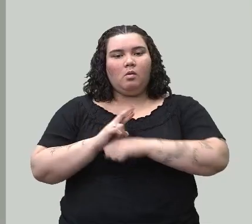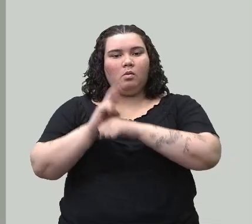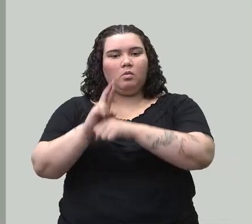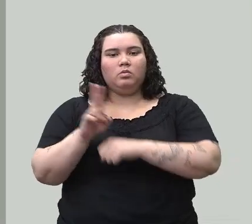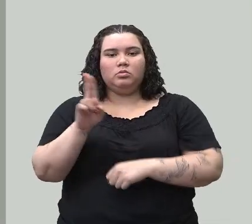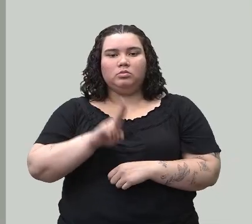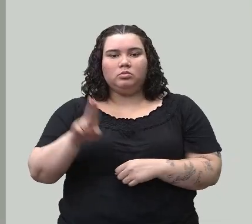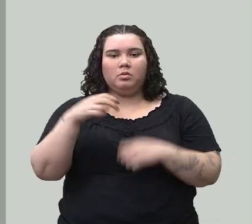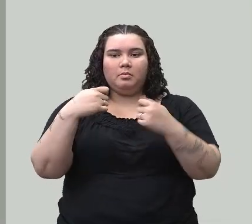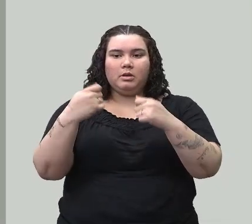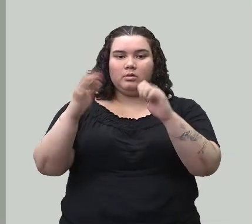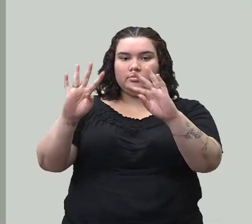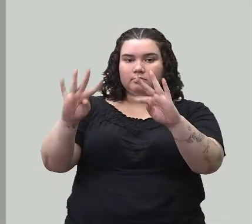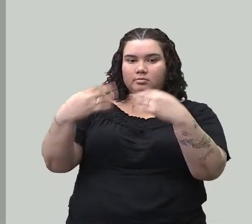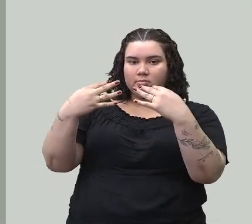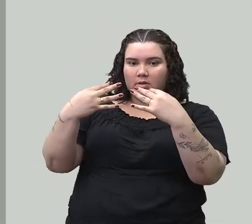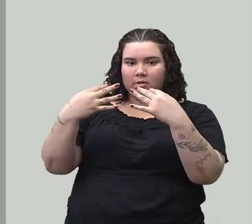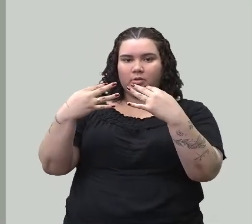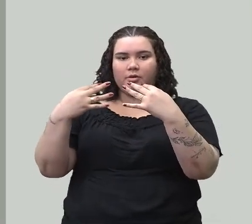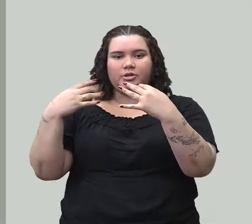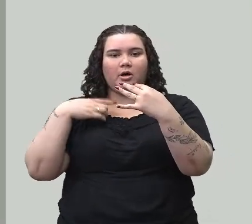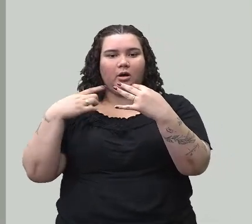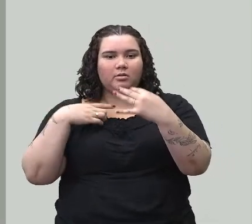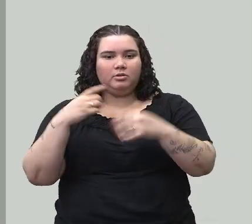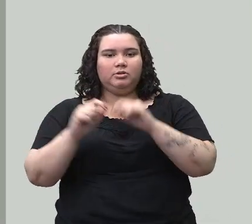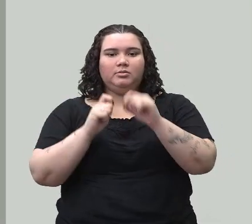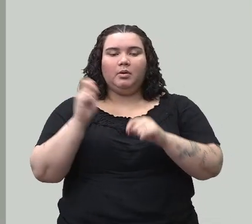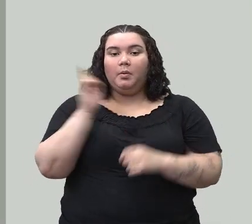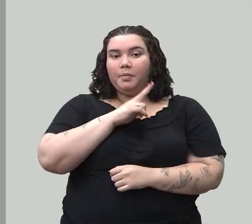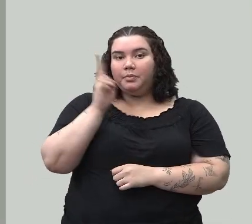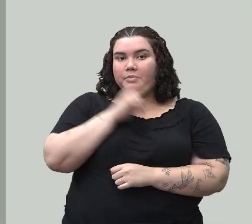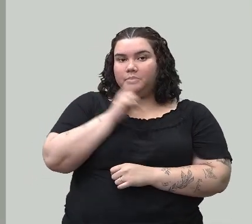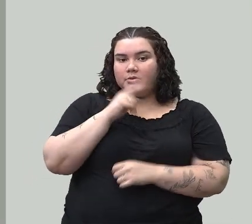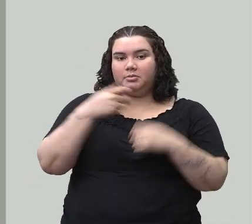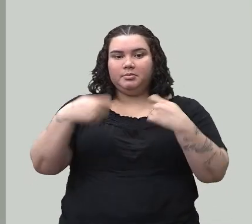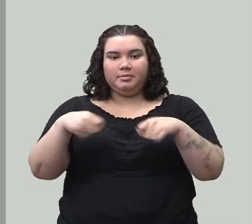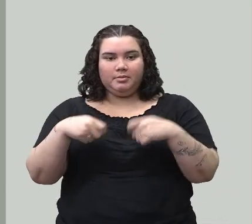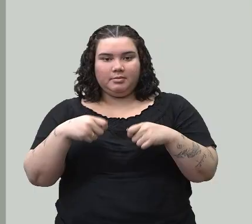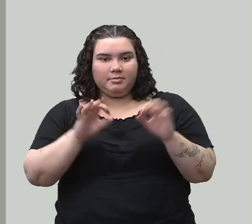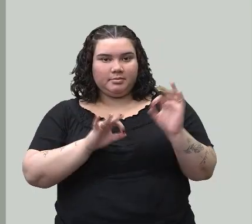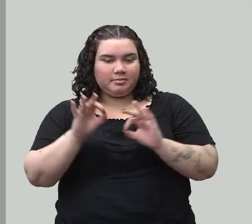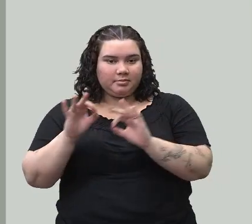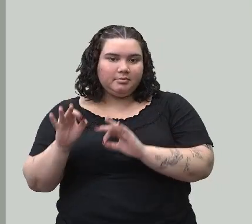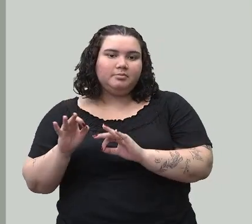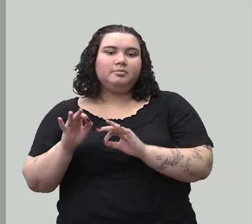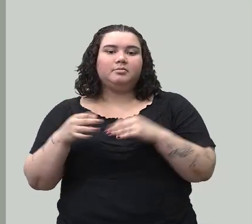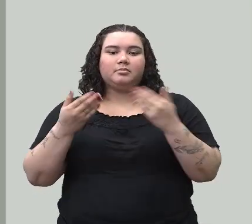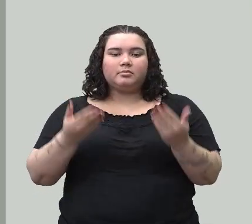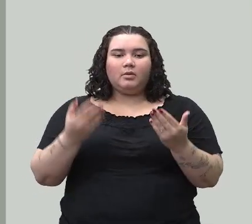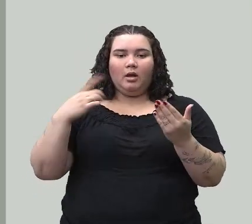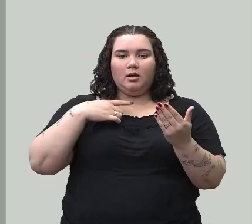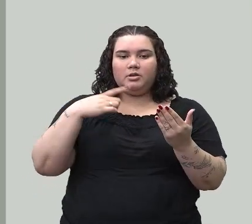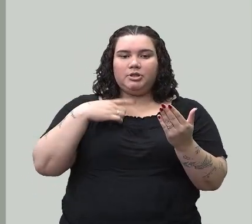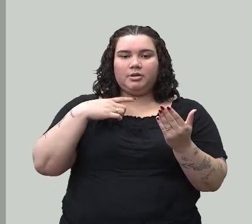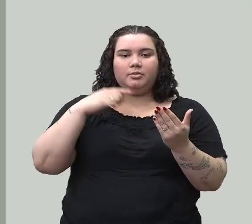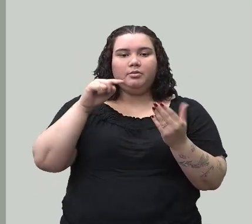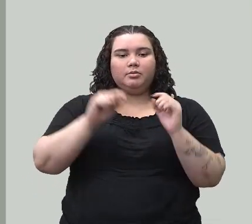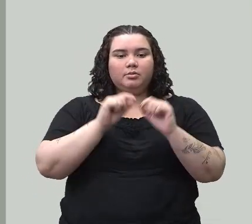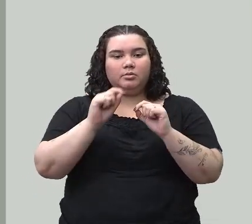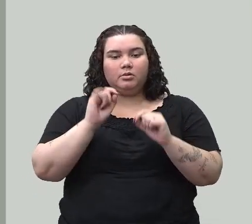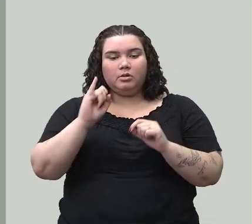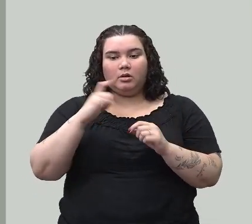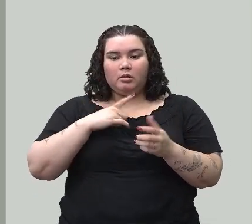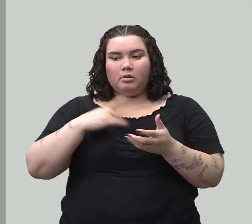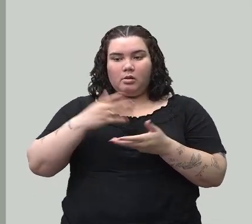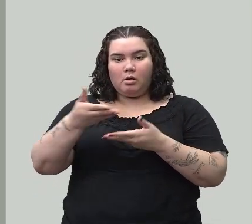para chamar a atenção, demonstrar uma coisa urgente que precisa ser tratada. Então é comum que quando a gente tem alguma certa inquietação